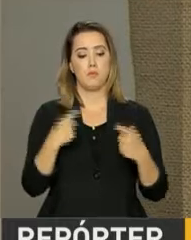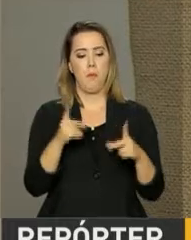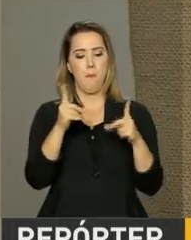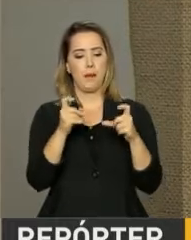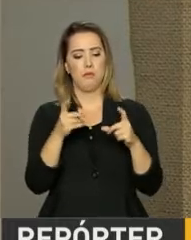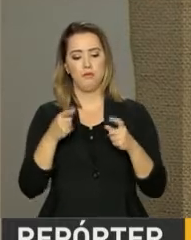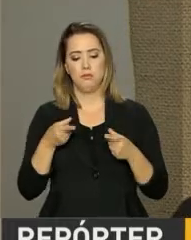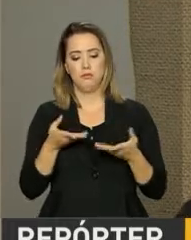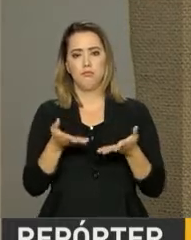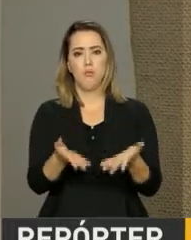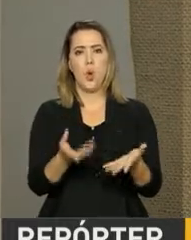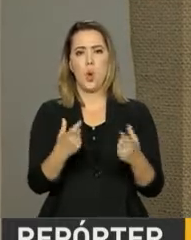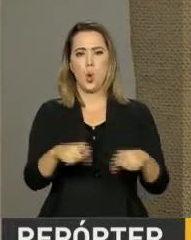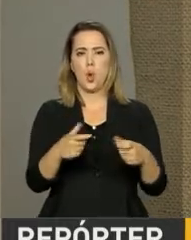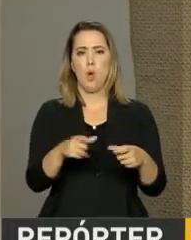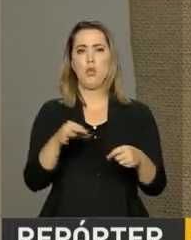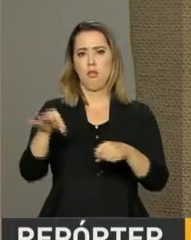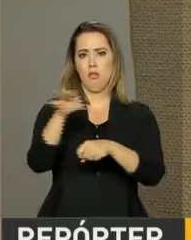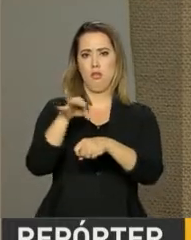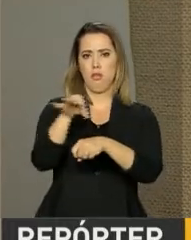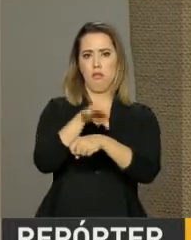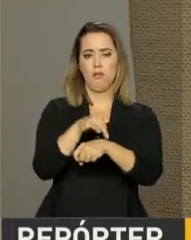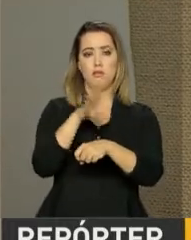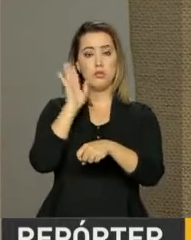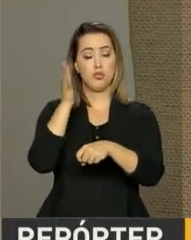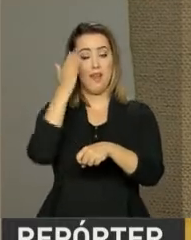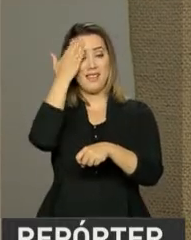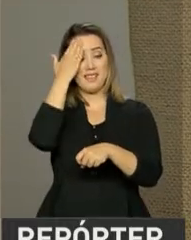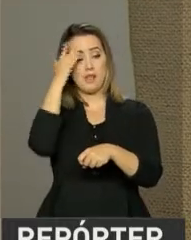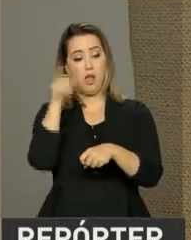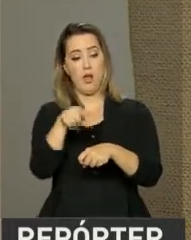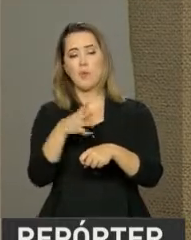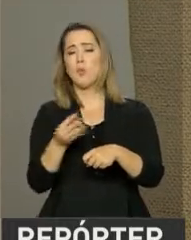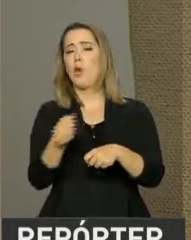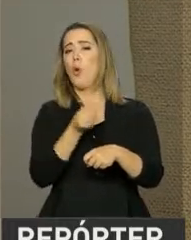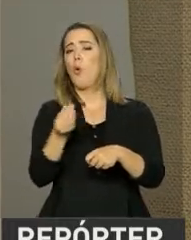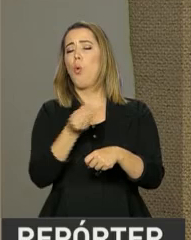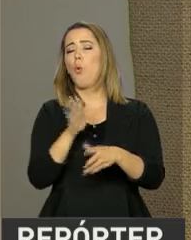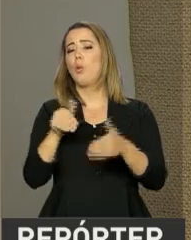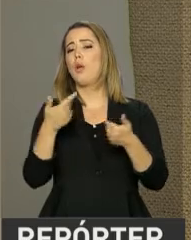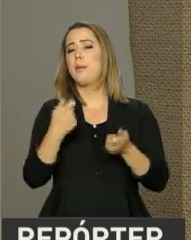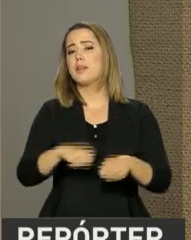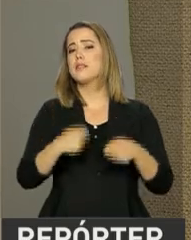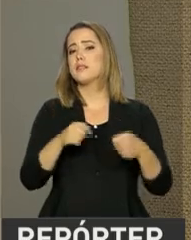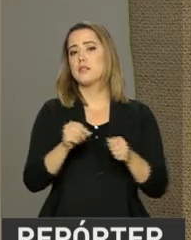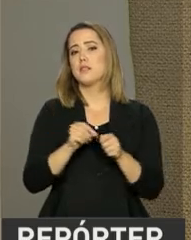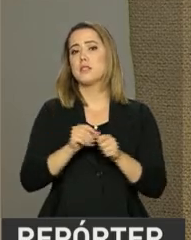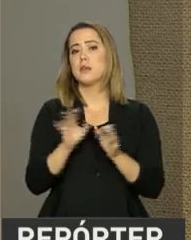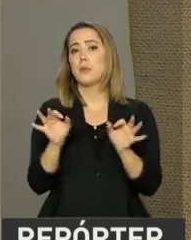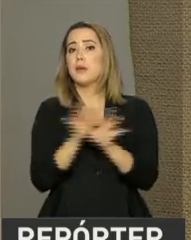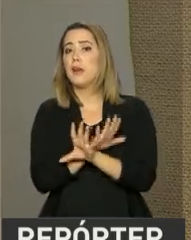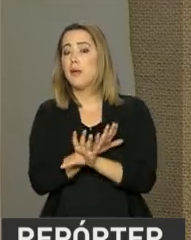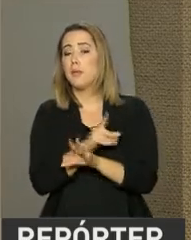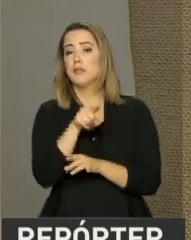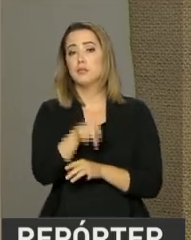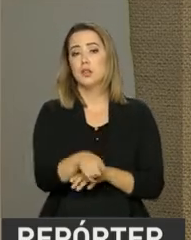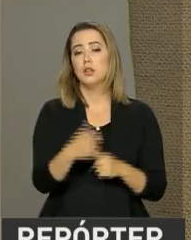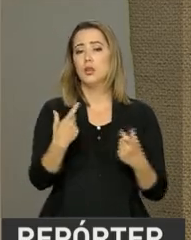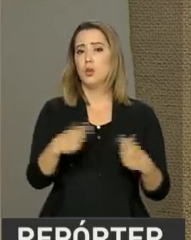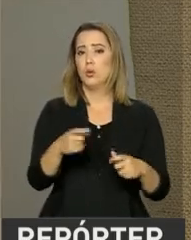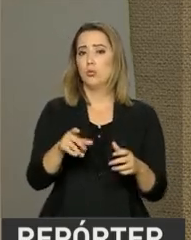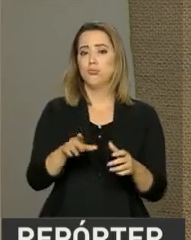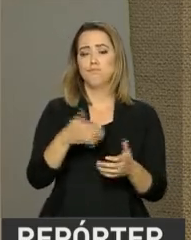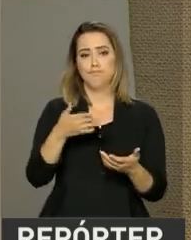ele já te permite a consolidação dessas informações de uma tomada de decisão em relação a